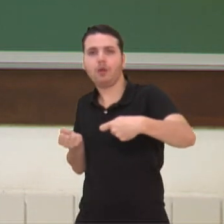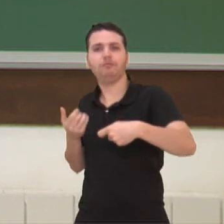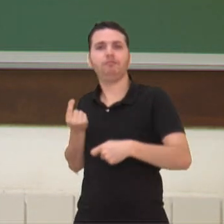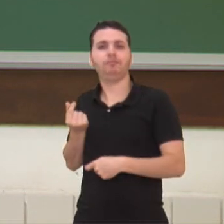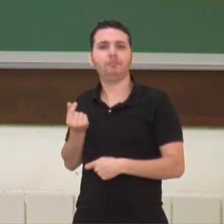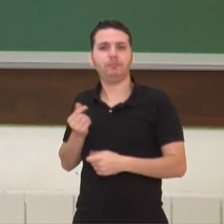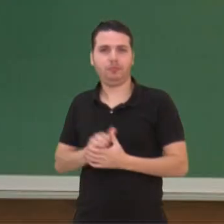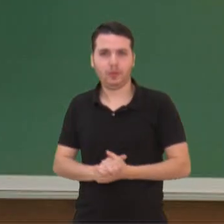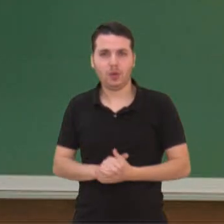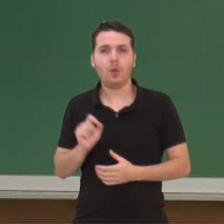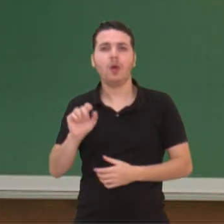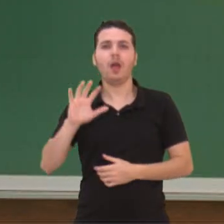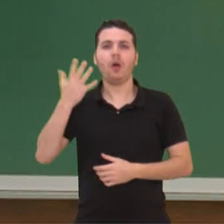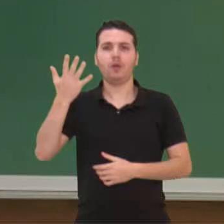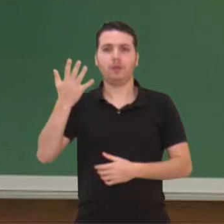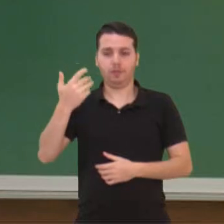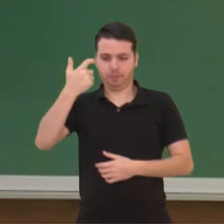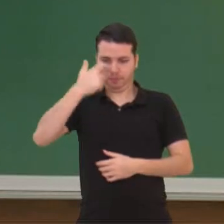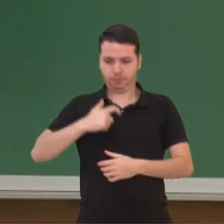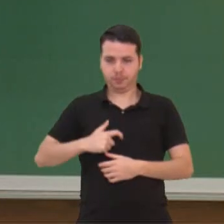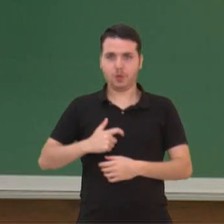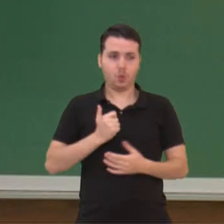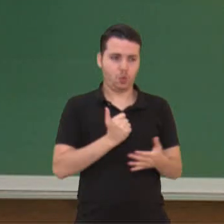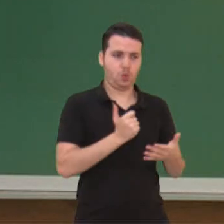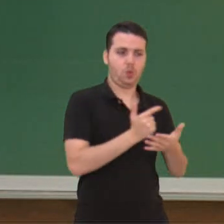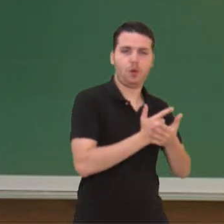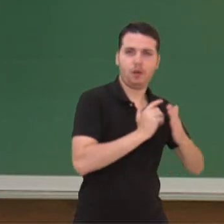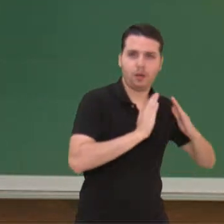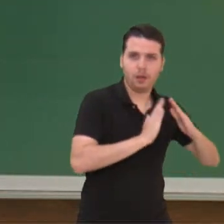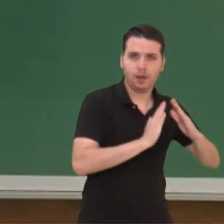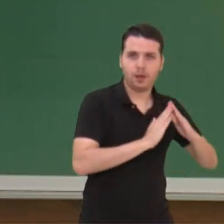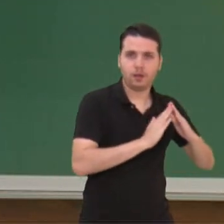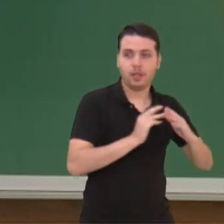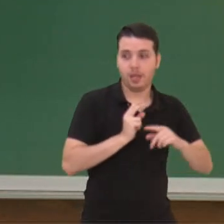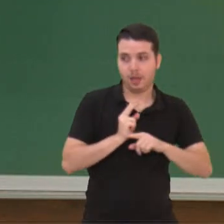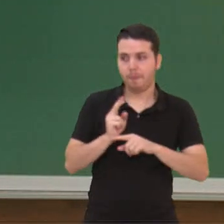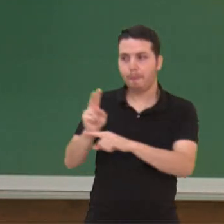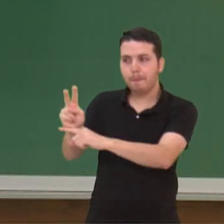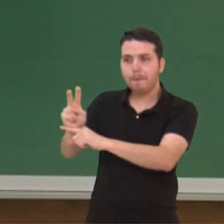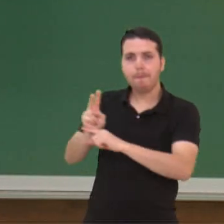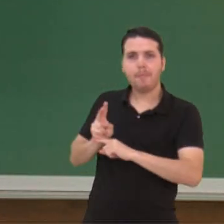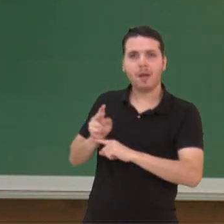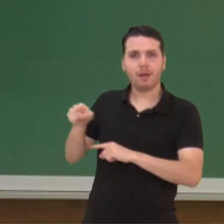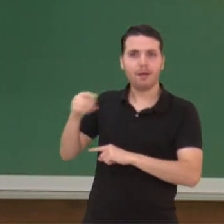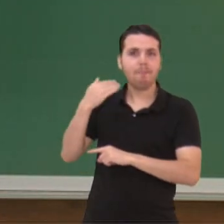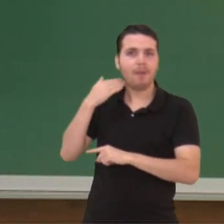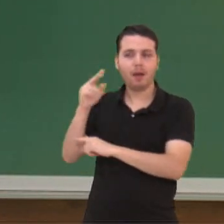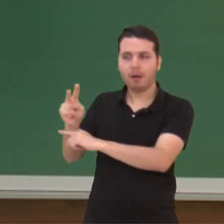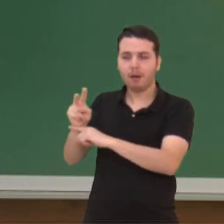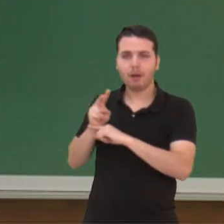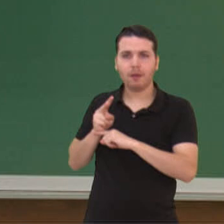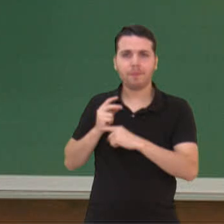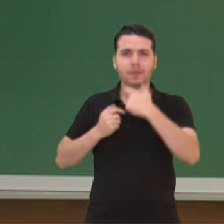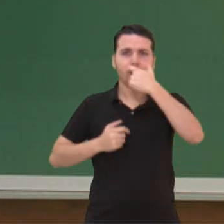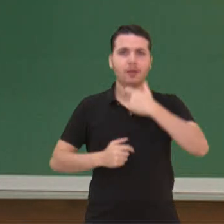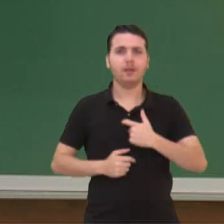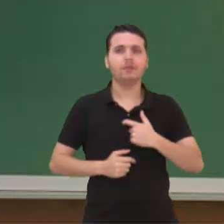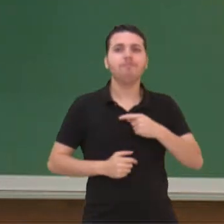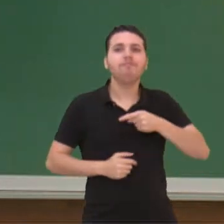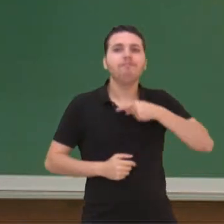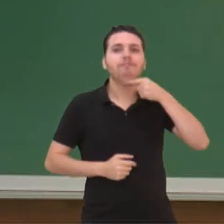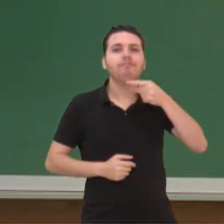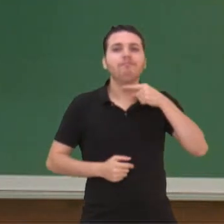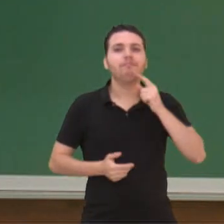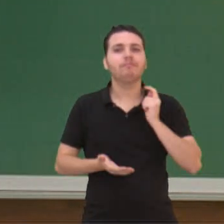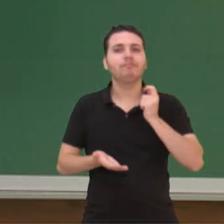as pessoas que compraram as casas, que fizeram empréstimo no banco, não tiveram condições